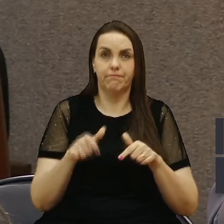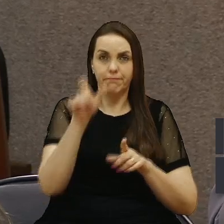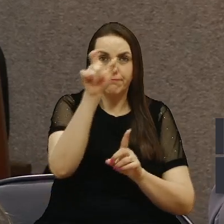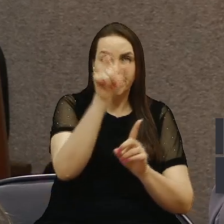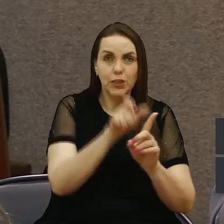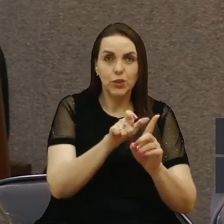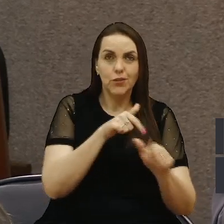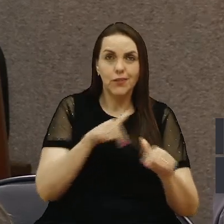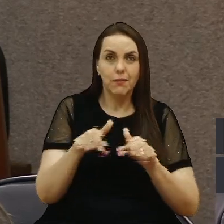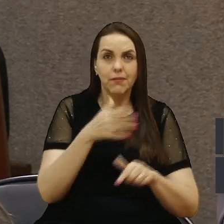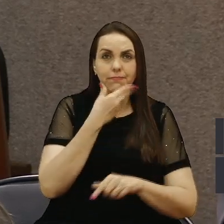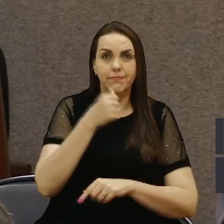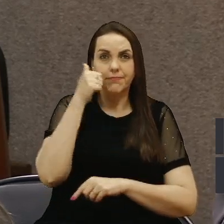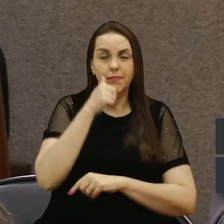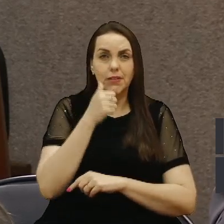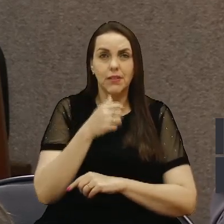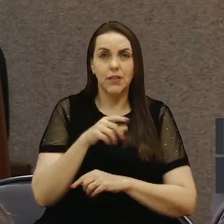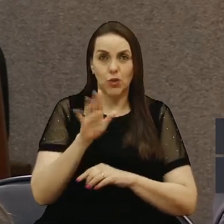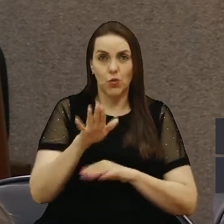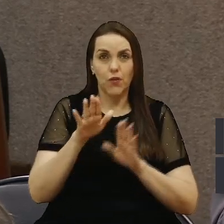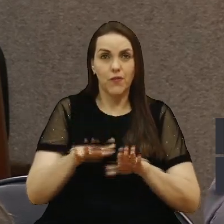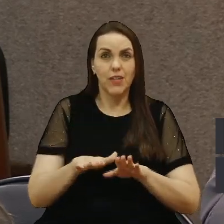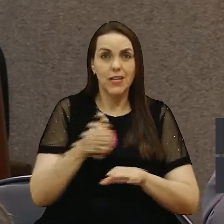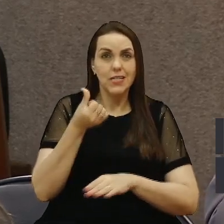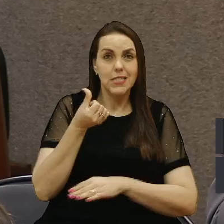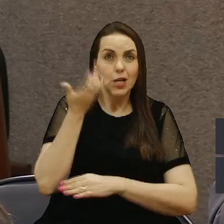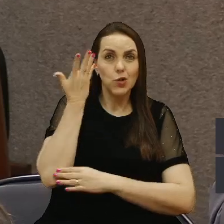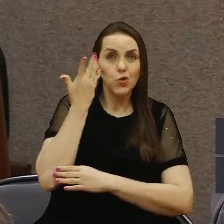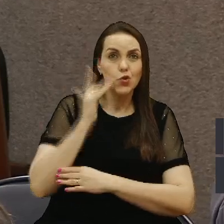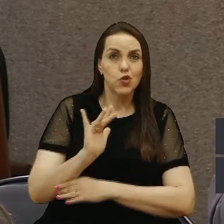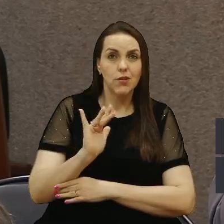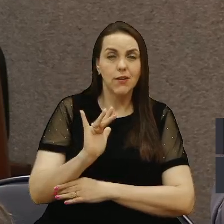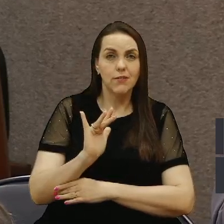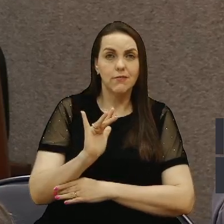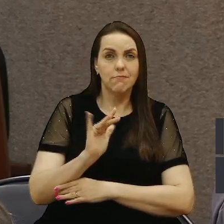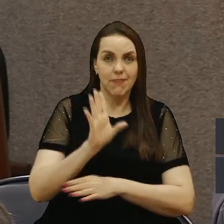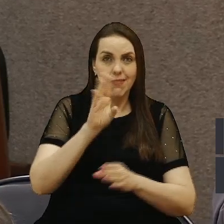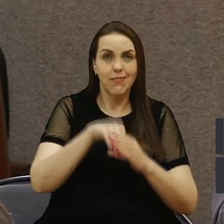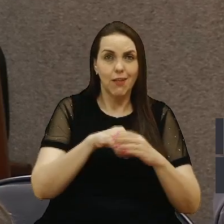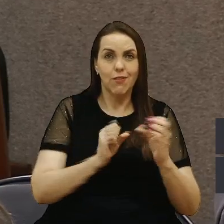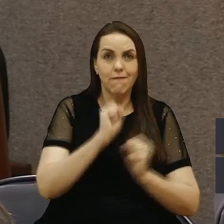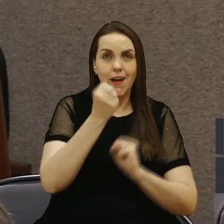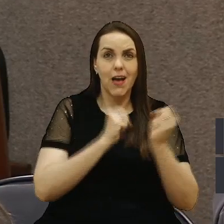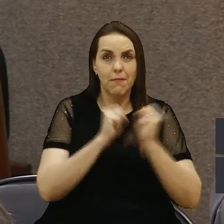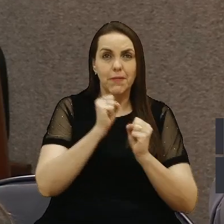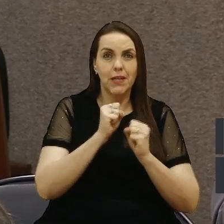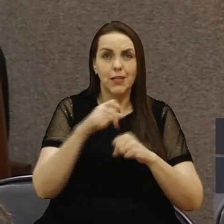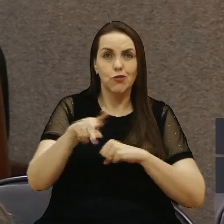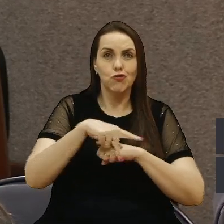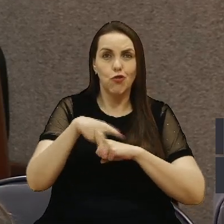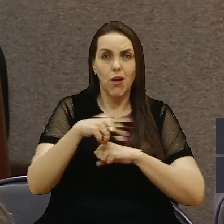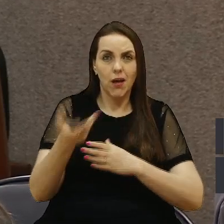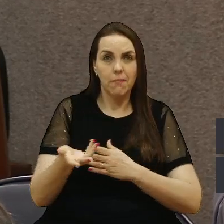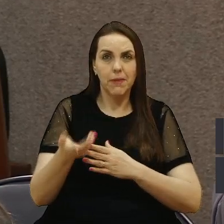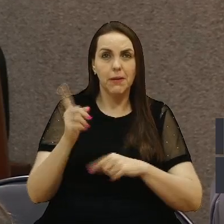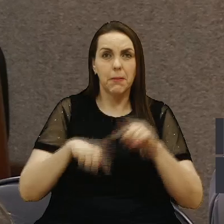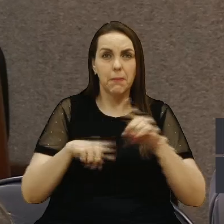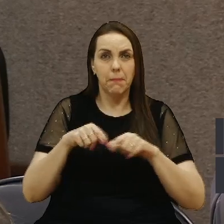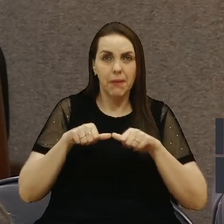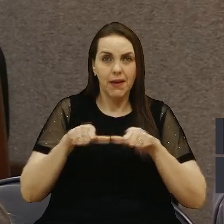você que fica 6 dias trancado dentro de uma fábrica, dentro de um shopping, dentro de um